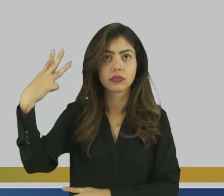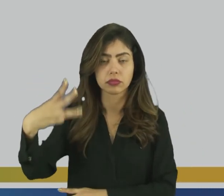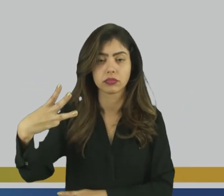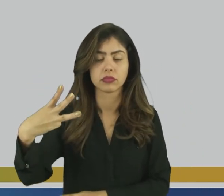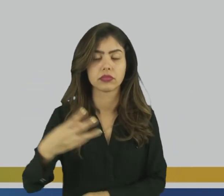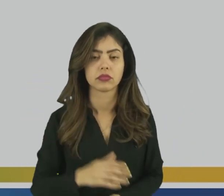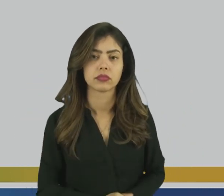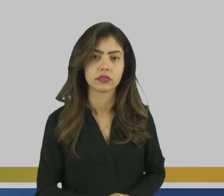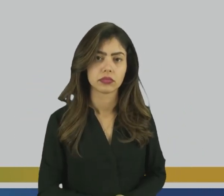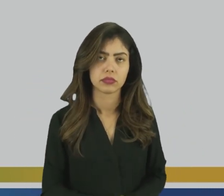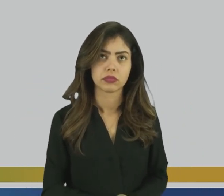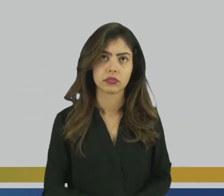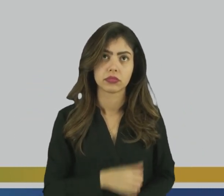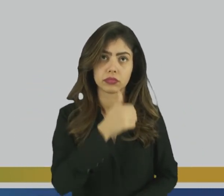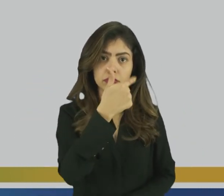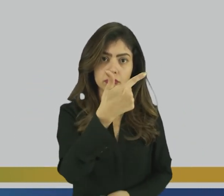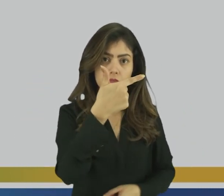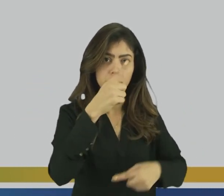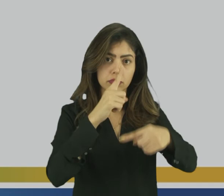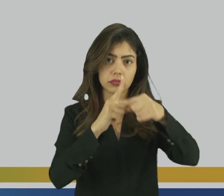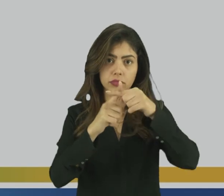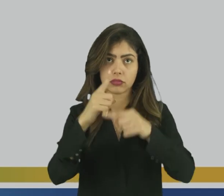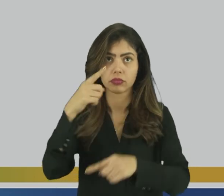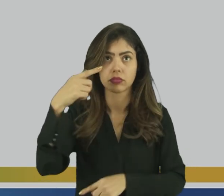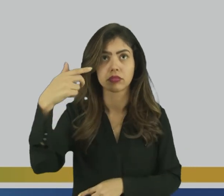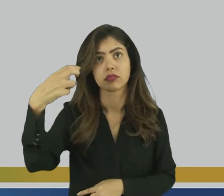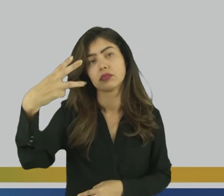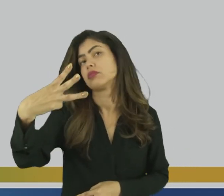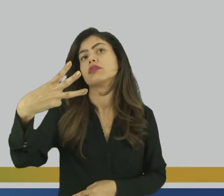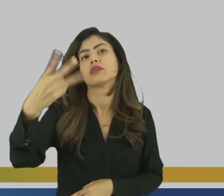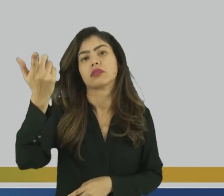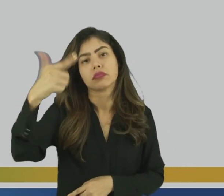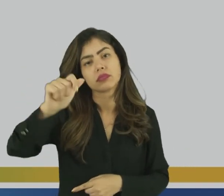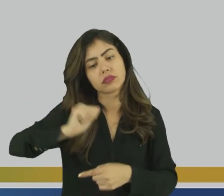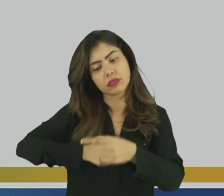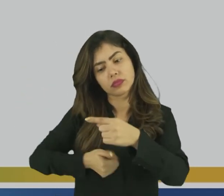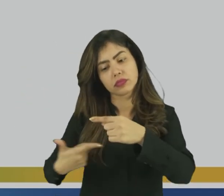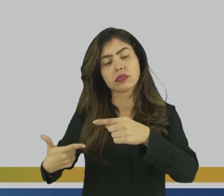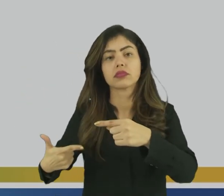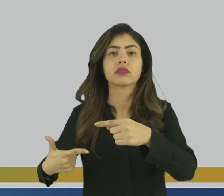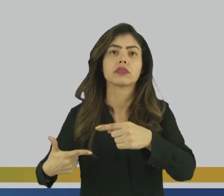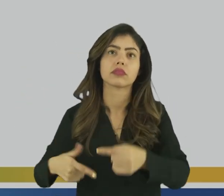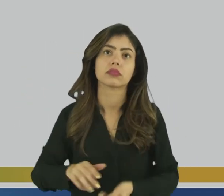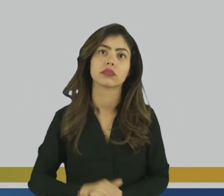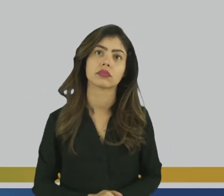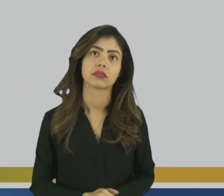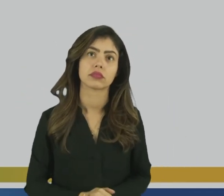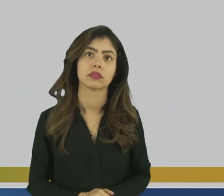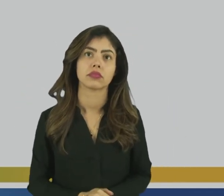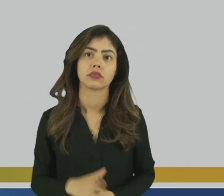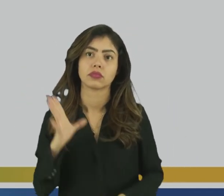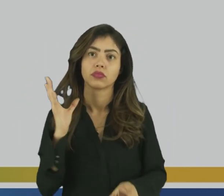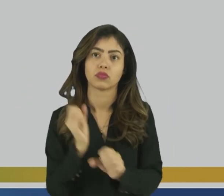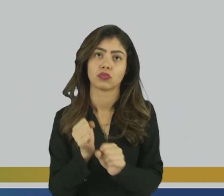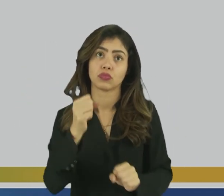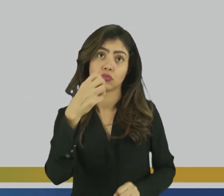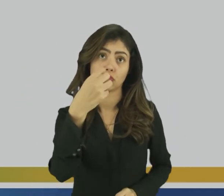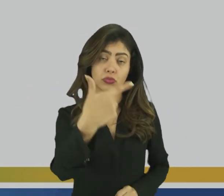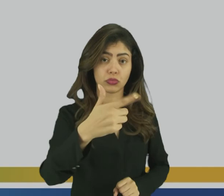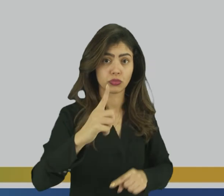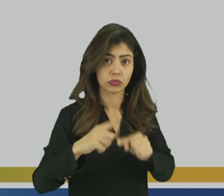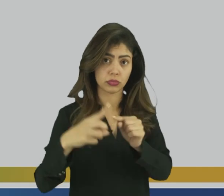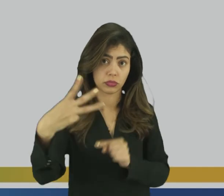dar 3. Nós vamos repetir o denominador e vamos somar os numeradores. 2 mais